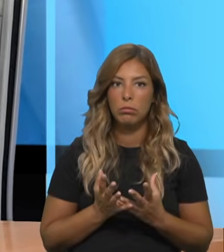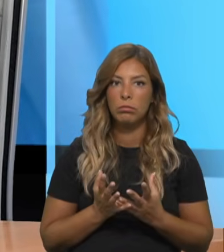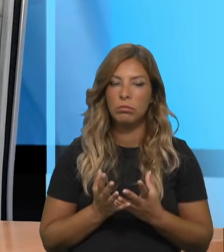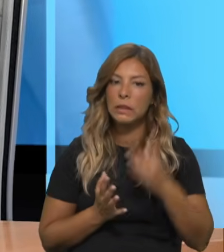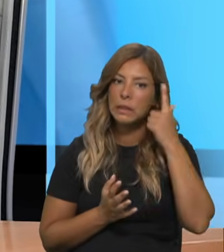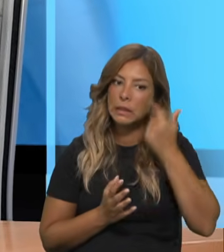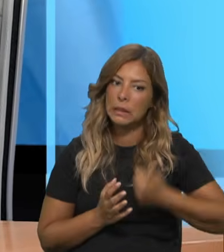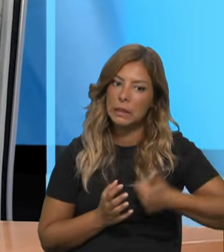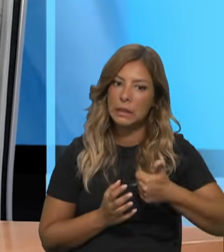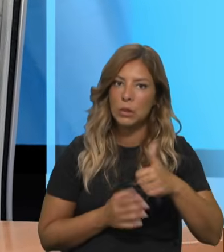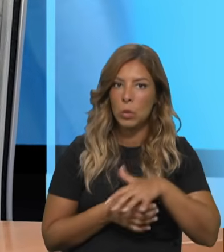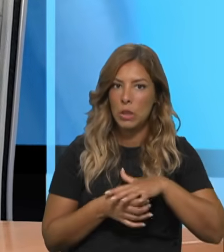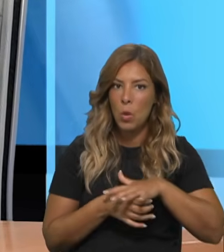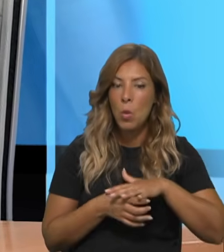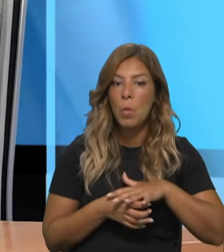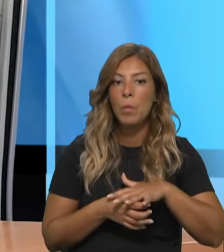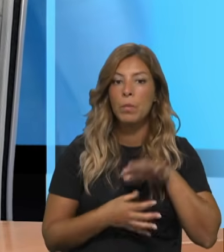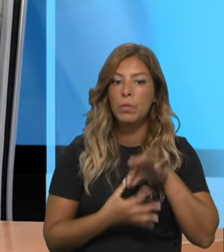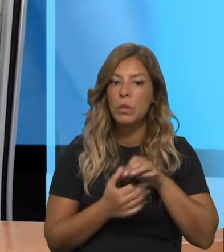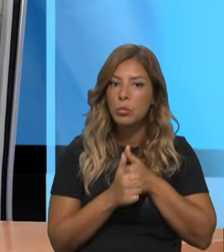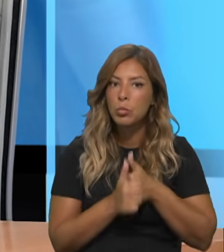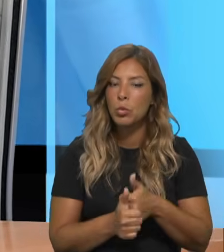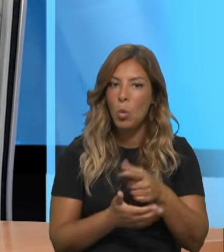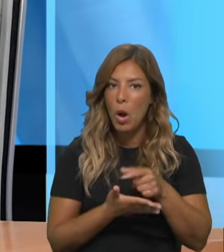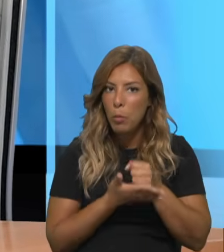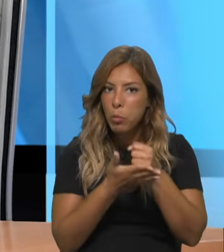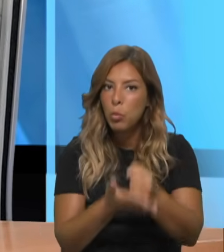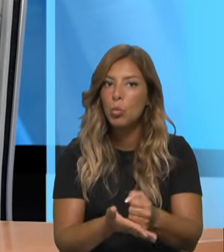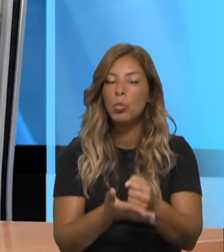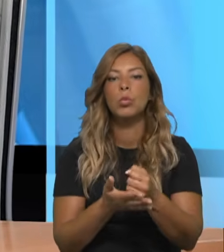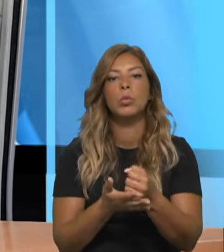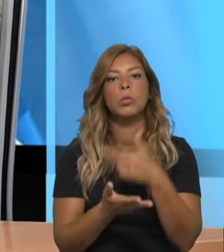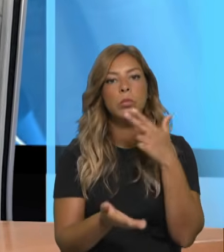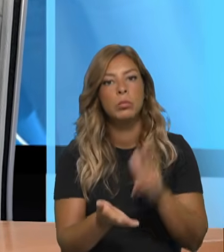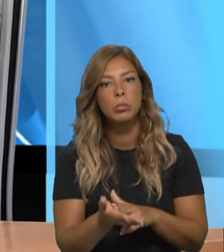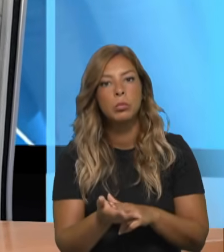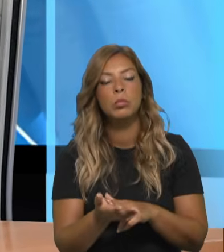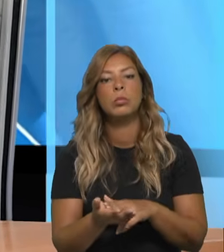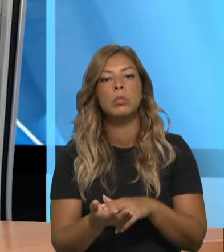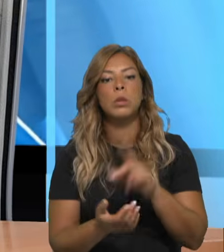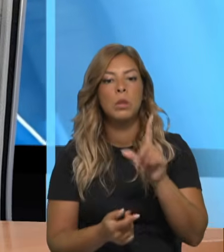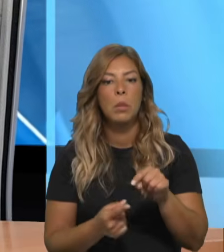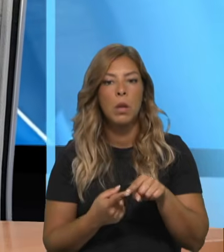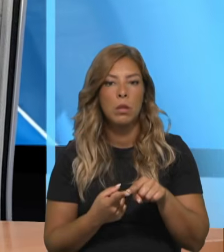esta situação. Podem sempre dar o seu apoio humanitário que